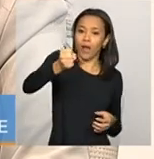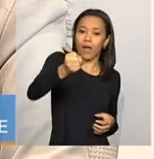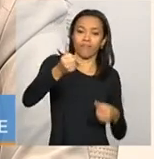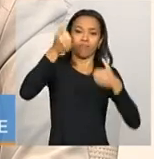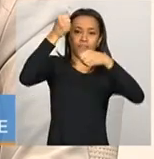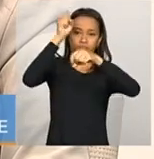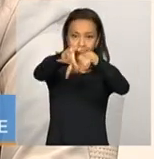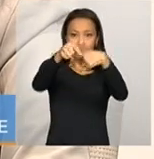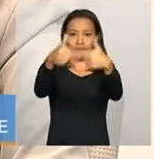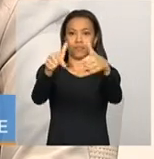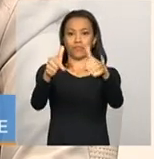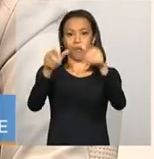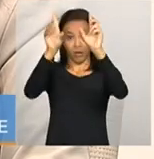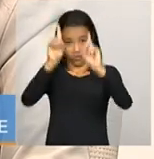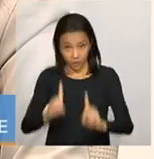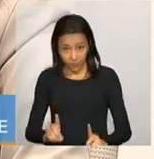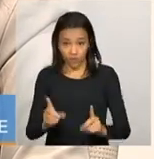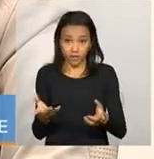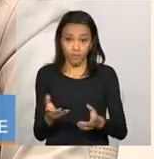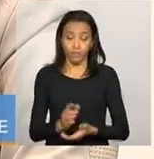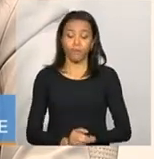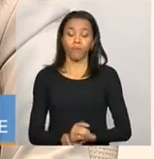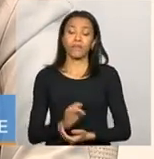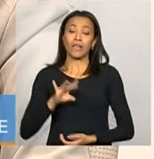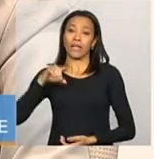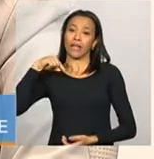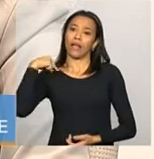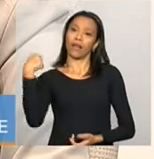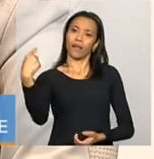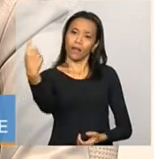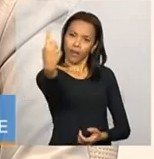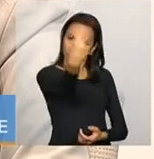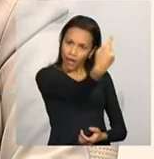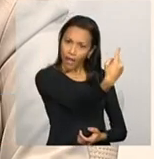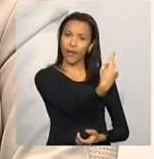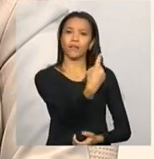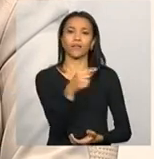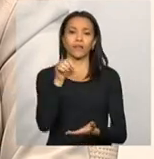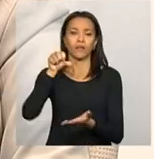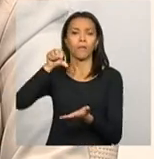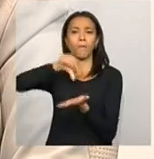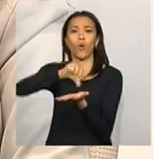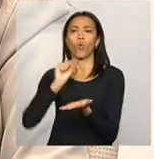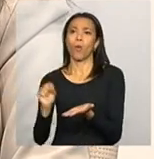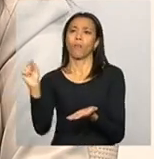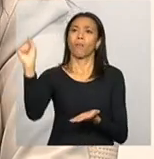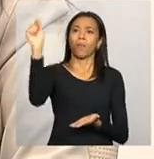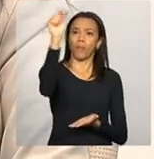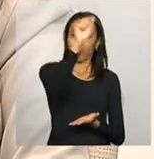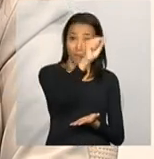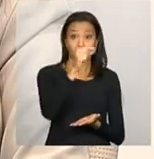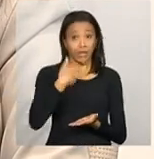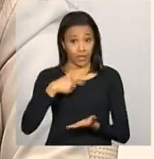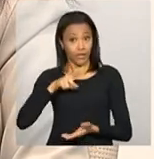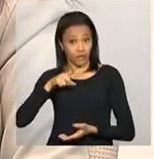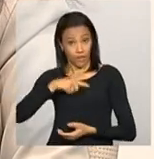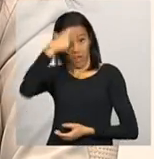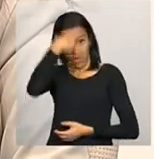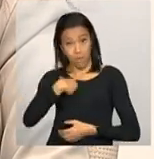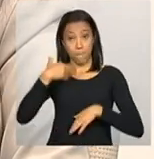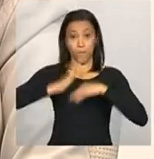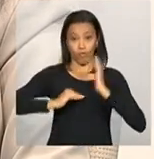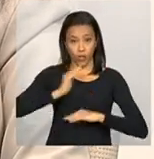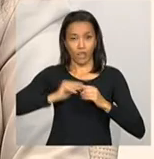de trabalho. Então, cada superintendência, no caso, por meio da atuação das equipes de auditores